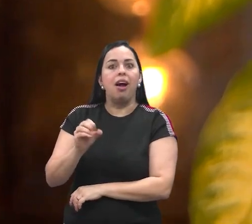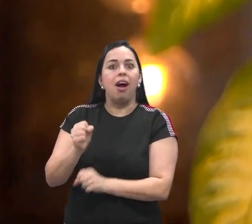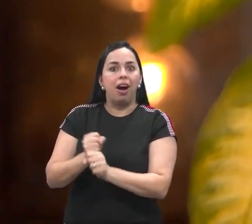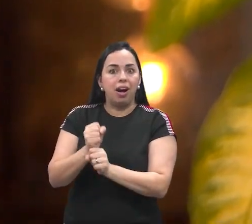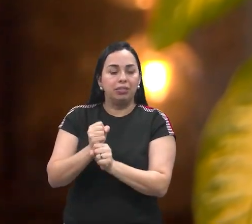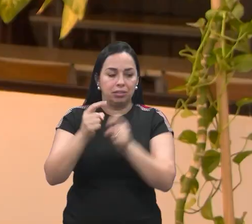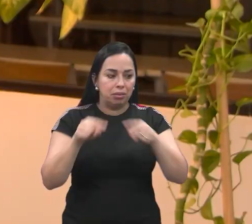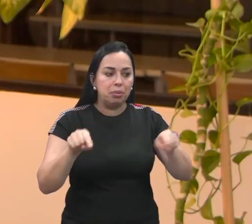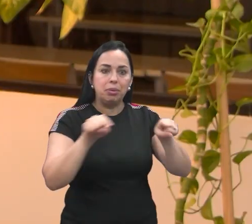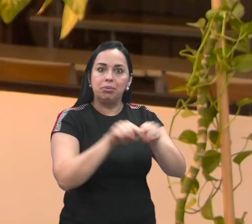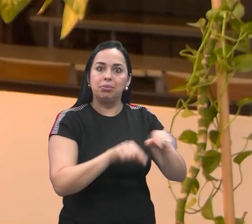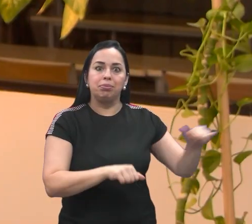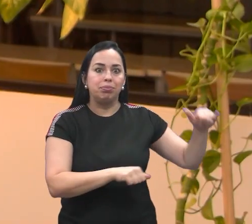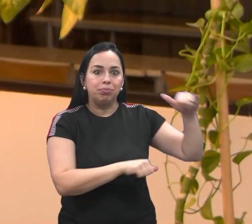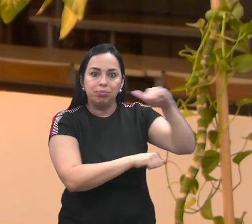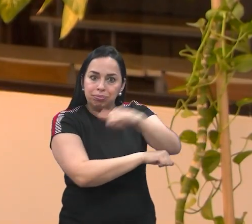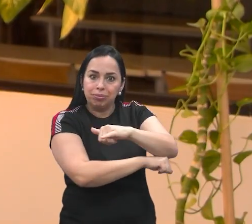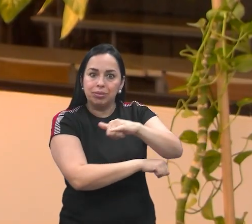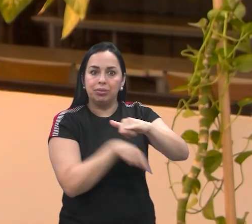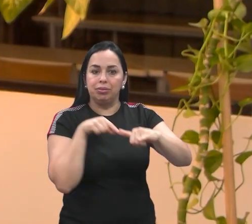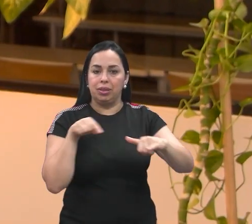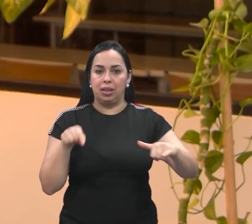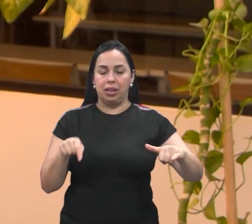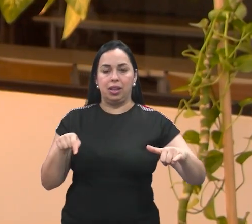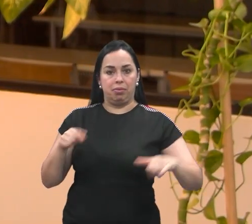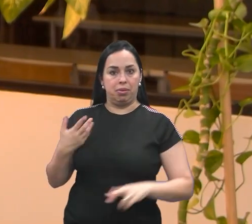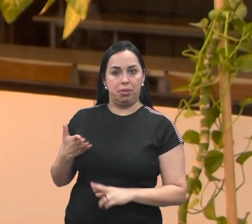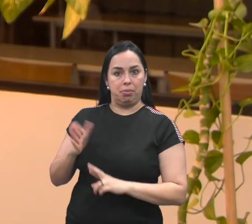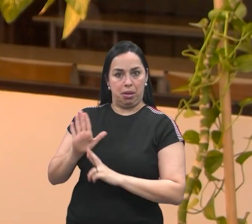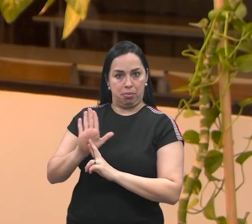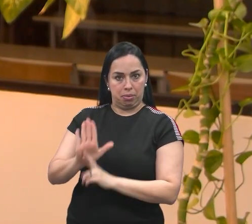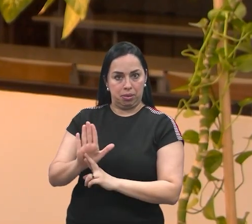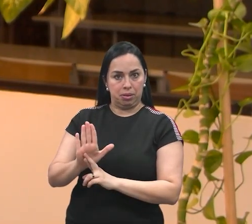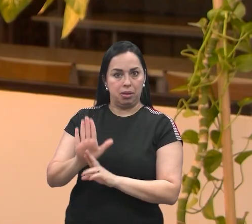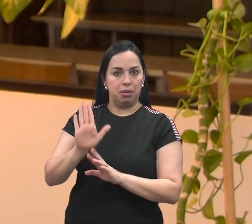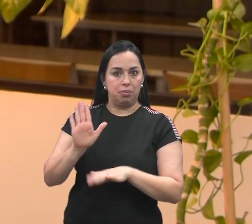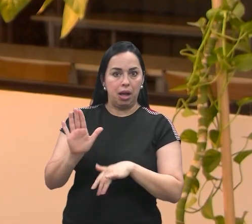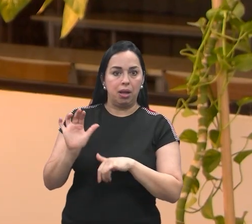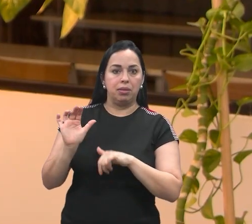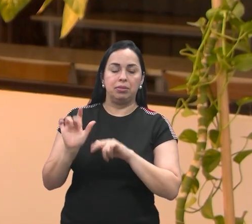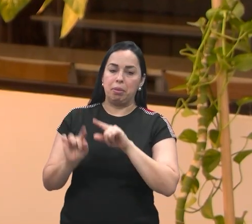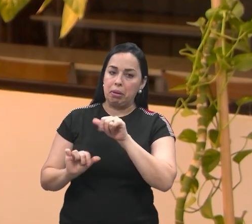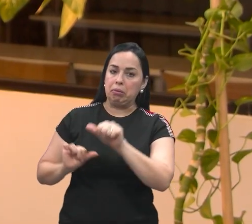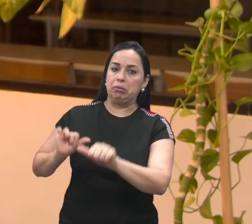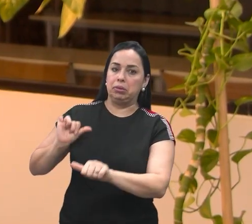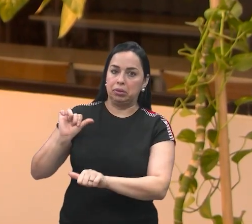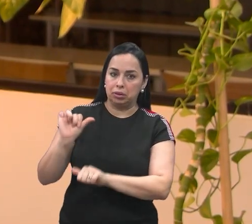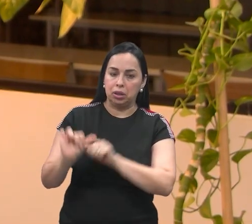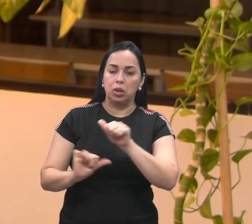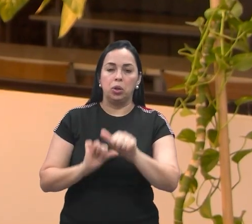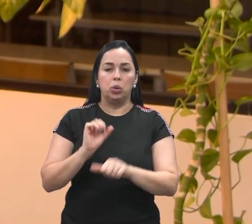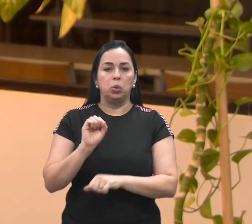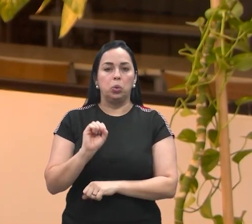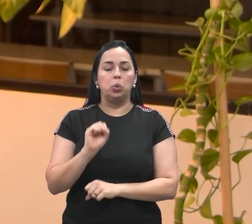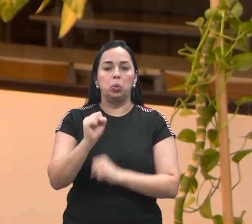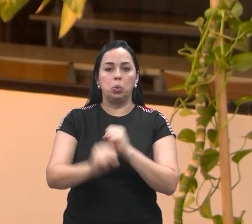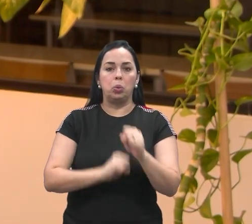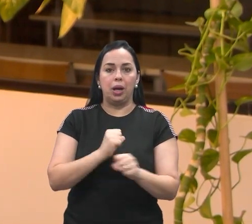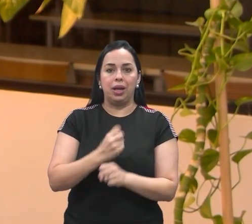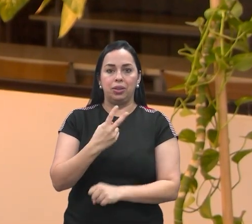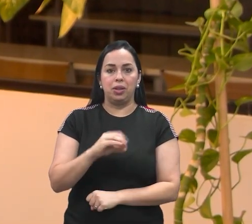a Embraer. Inicialmente era uma empresa de representação. Ao longo do tempo isso veio migrando, quando